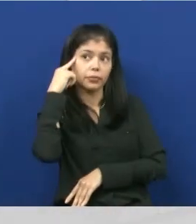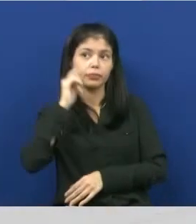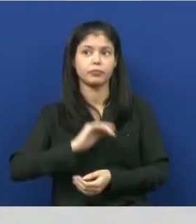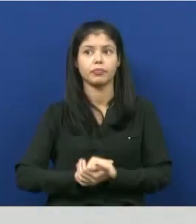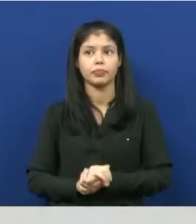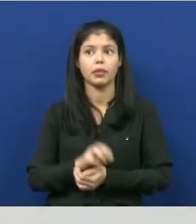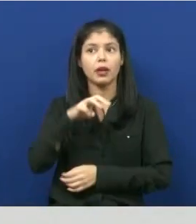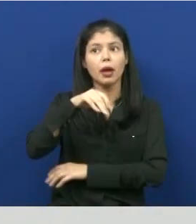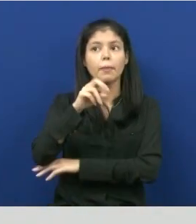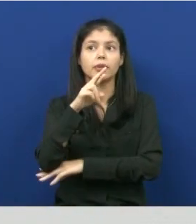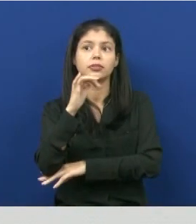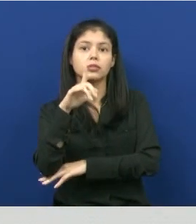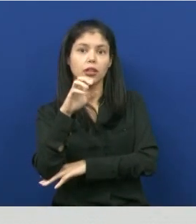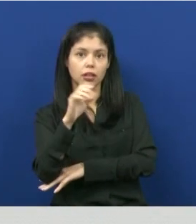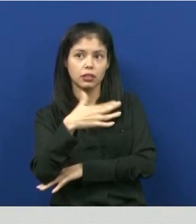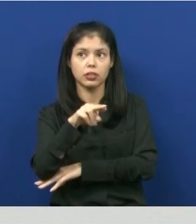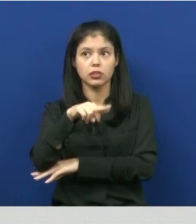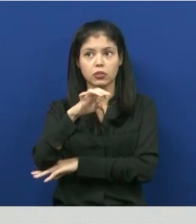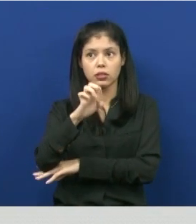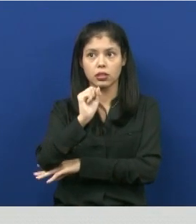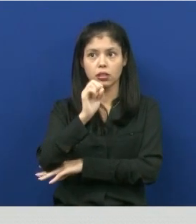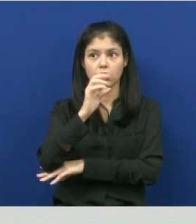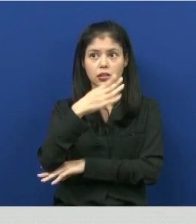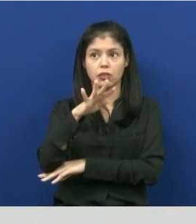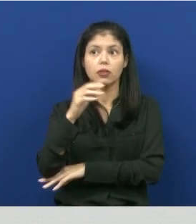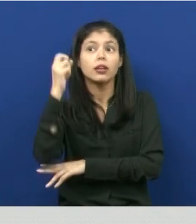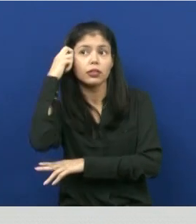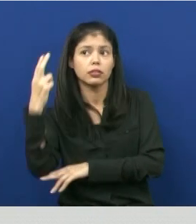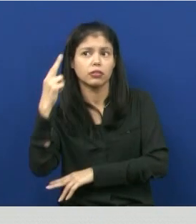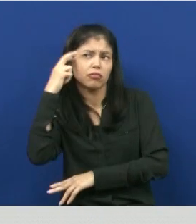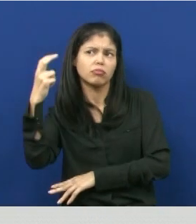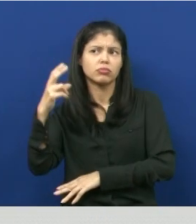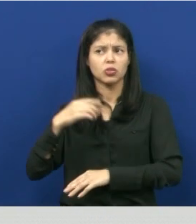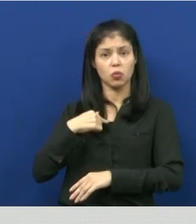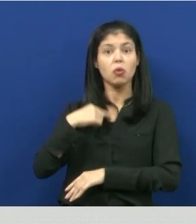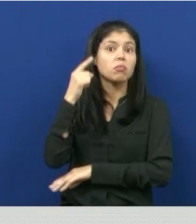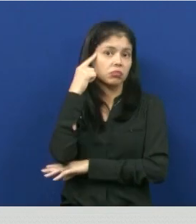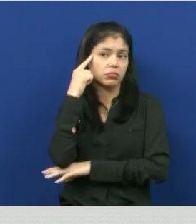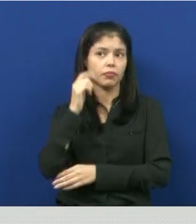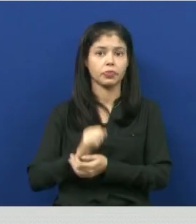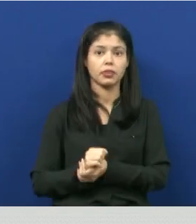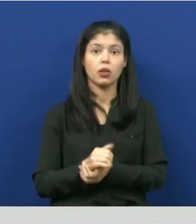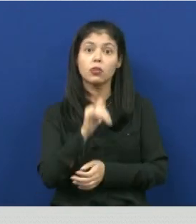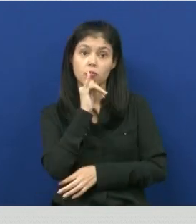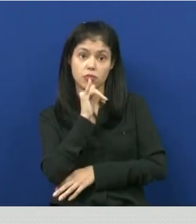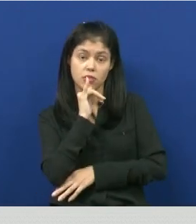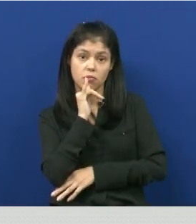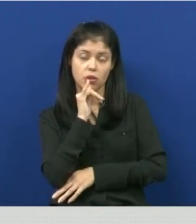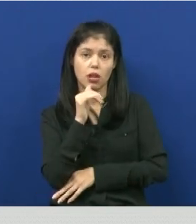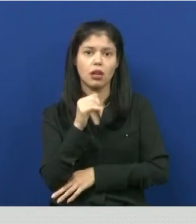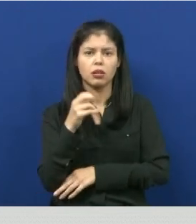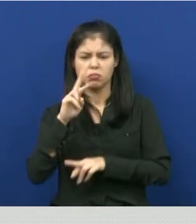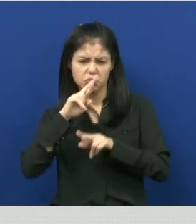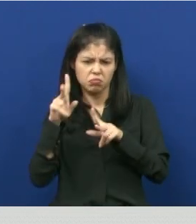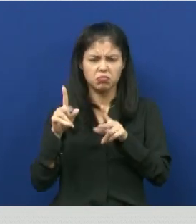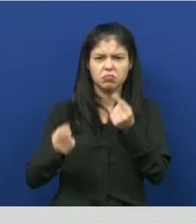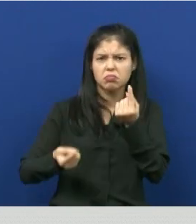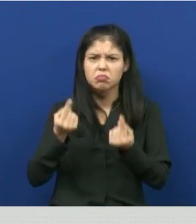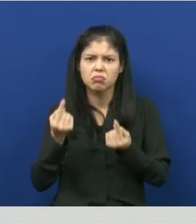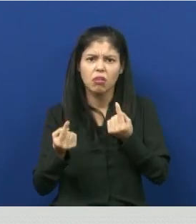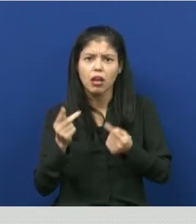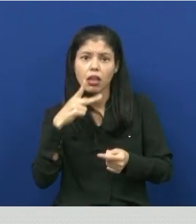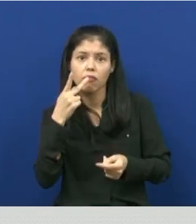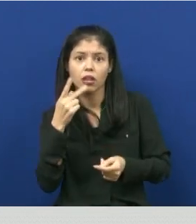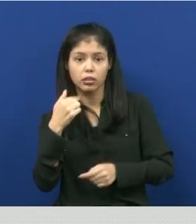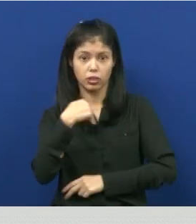exemplo. Marcela não é tão inteligente como pensava. Neste exemplo, não sei diferenciar se quem está falando